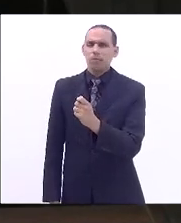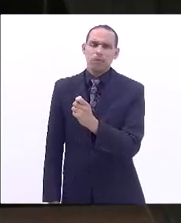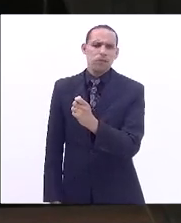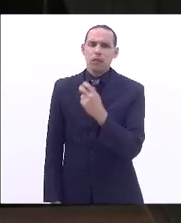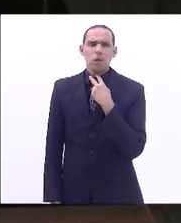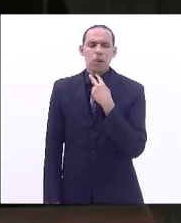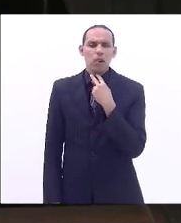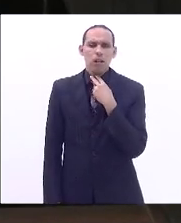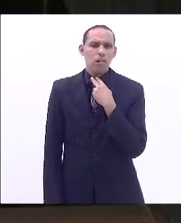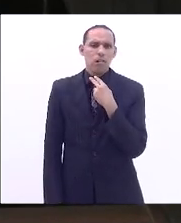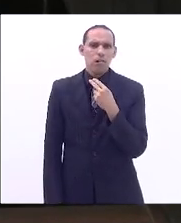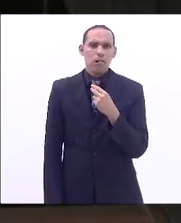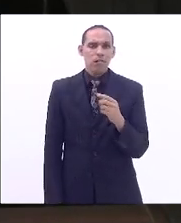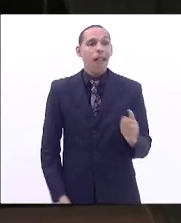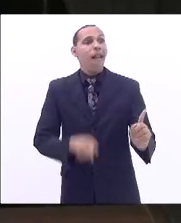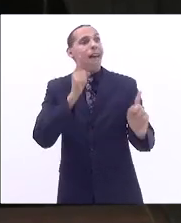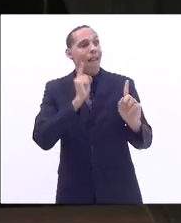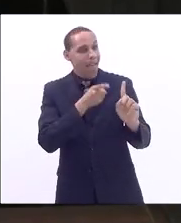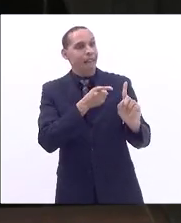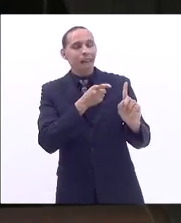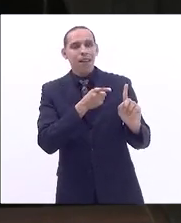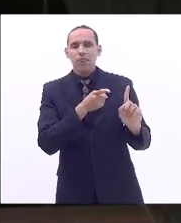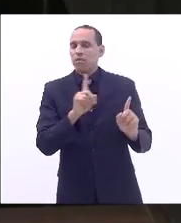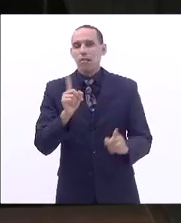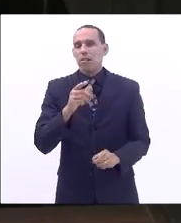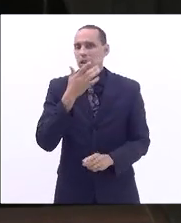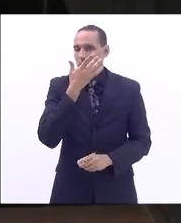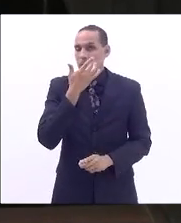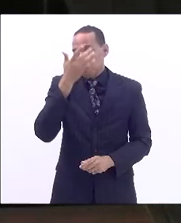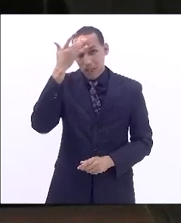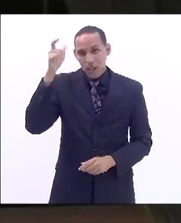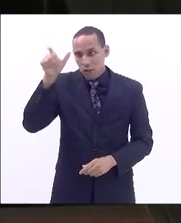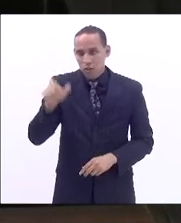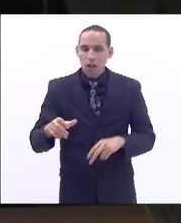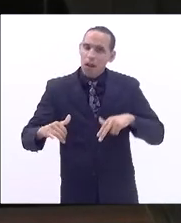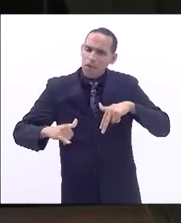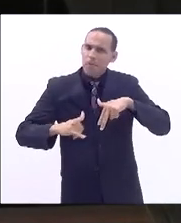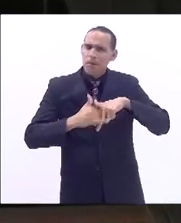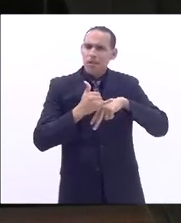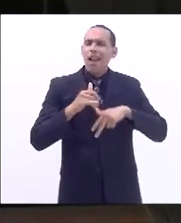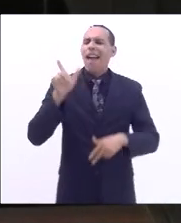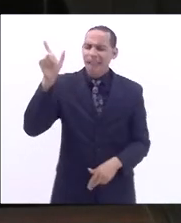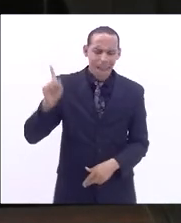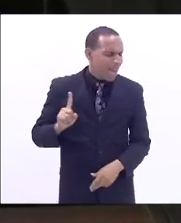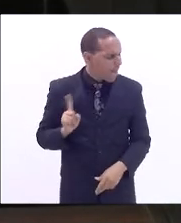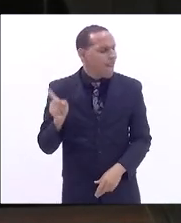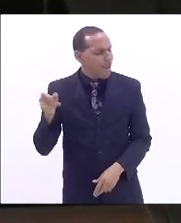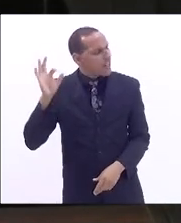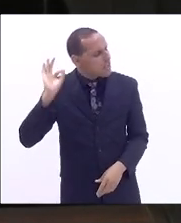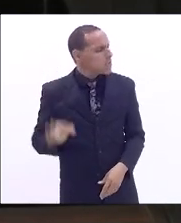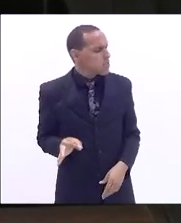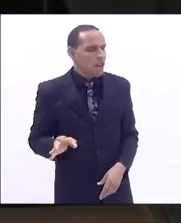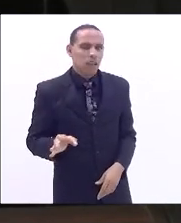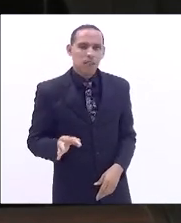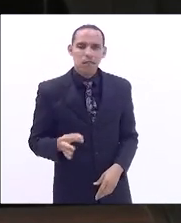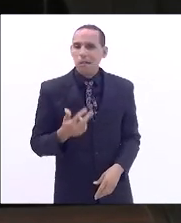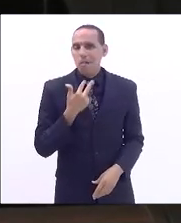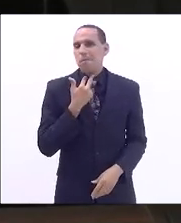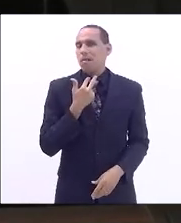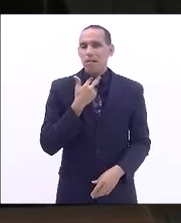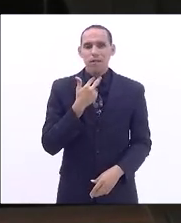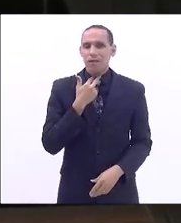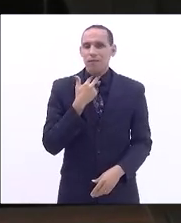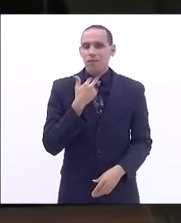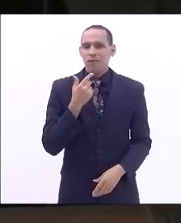a única foto tem assertiva por parte da vítima de que aquela pessoa foi a pessoa foi aquele ou